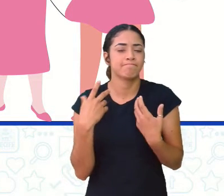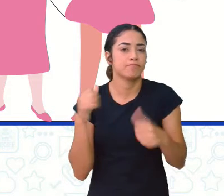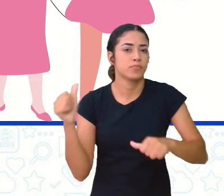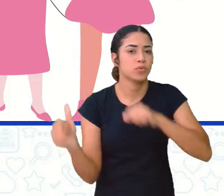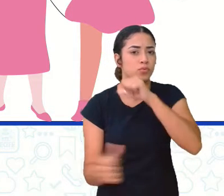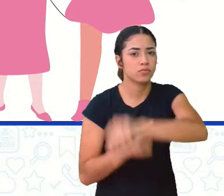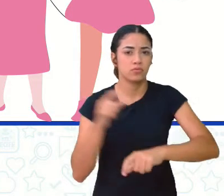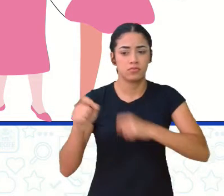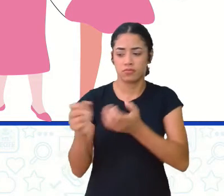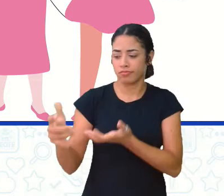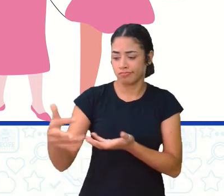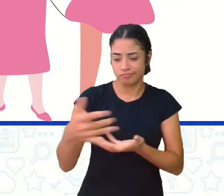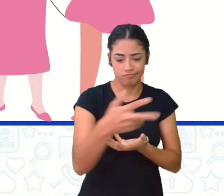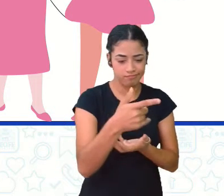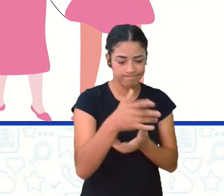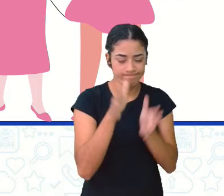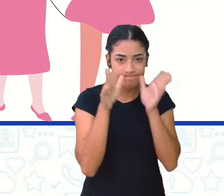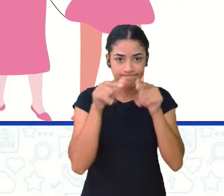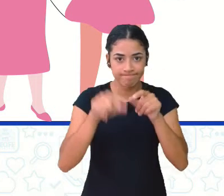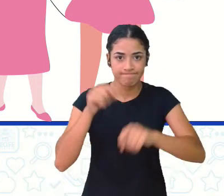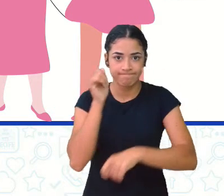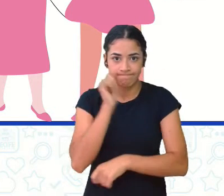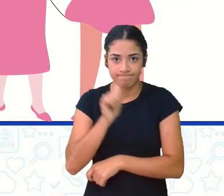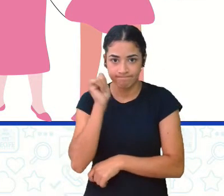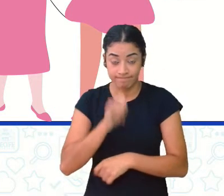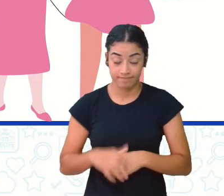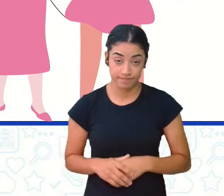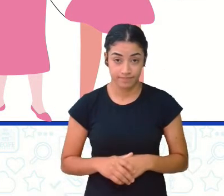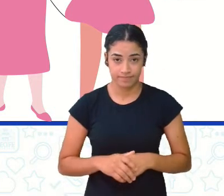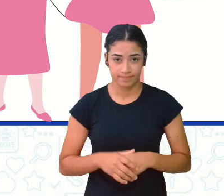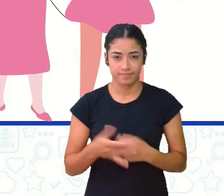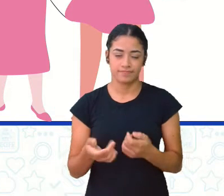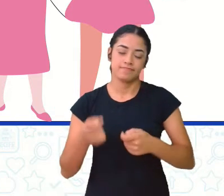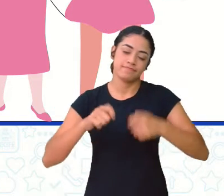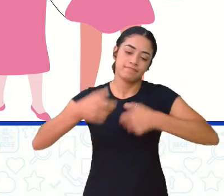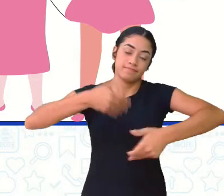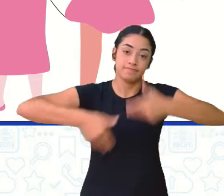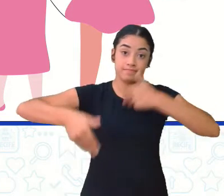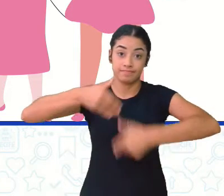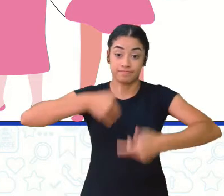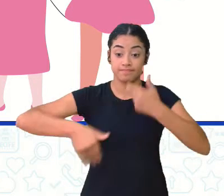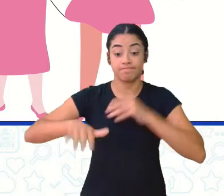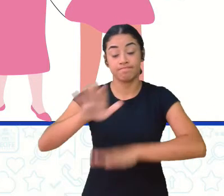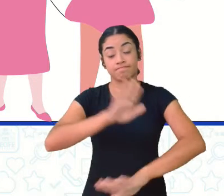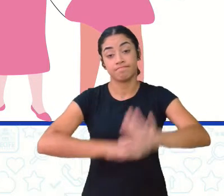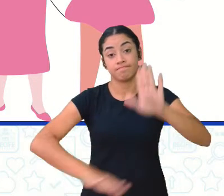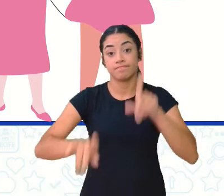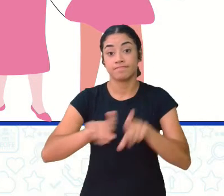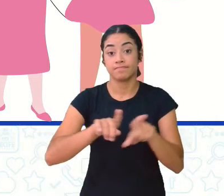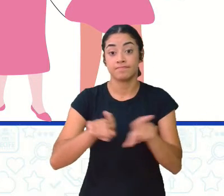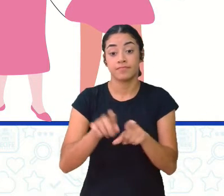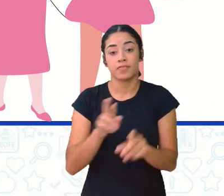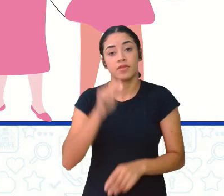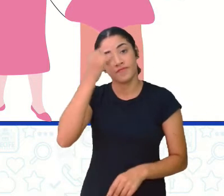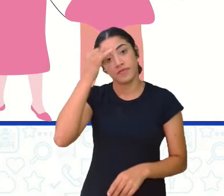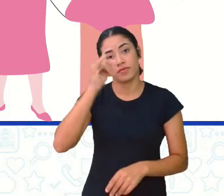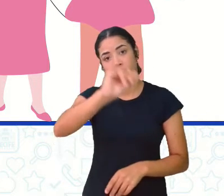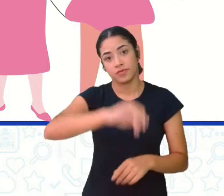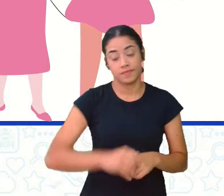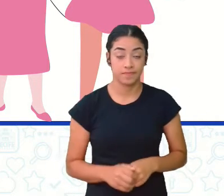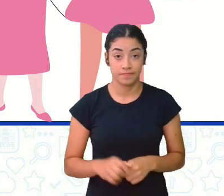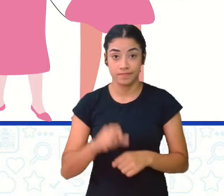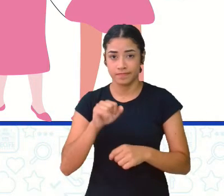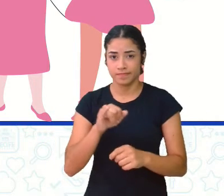sabe que, vamos dizer, a questão aí desse cuidado que pode ter uma prevenção. Todo diagnóstico, quando